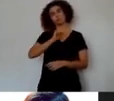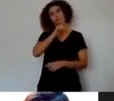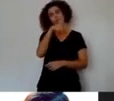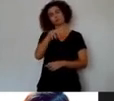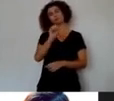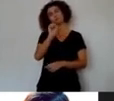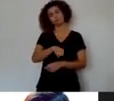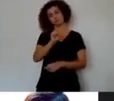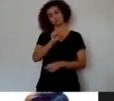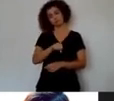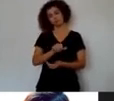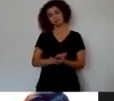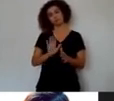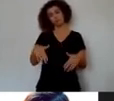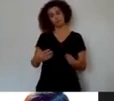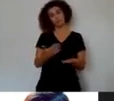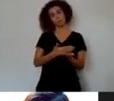para começo,